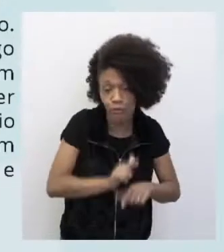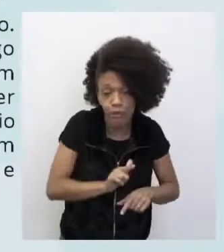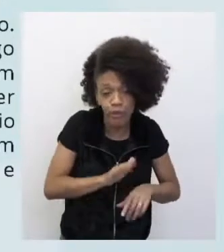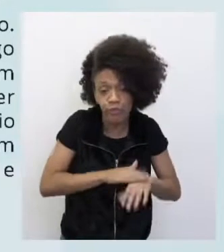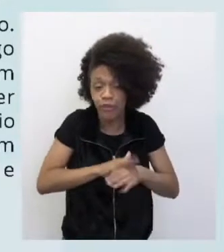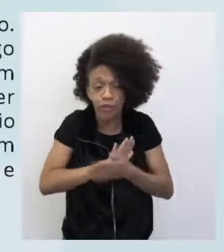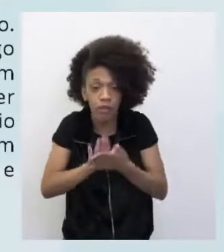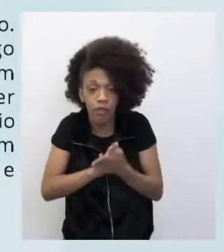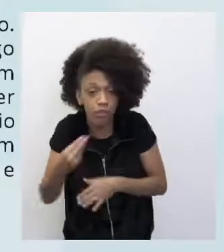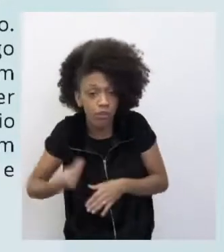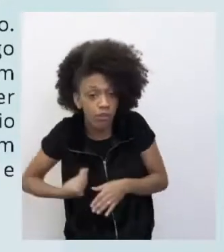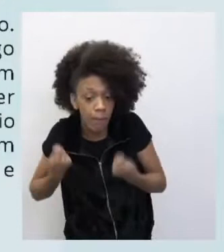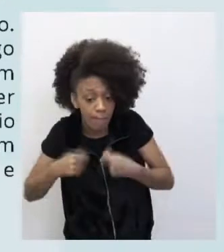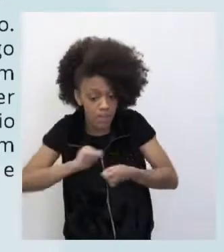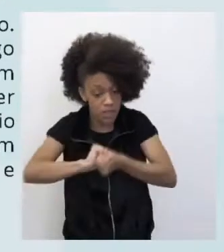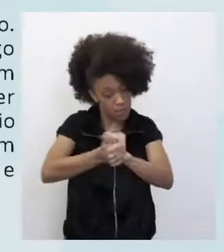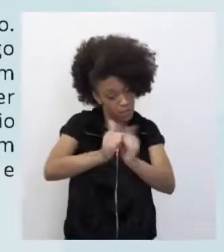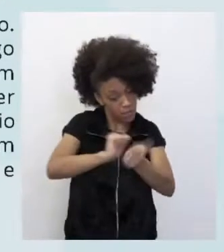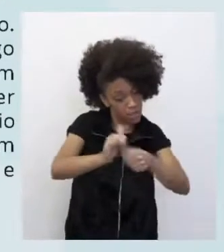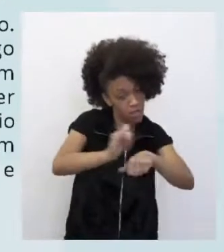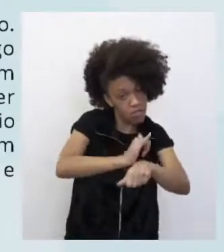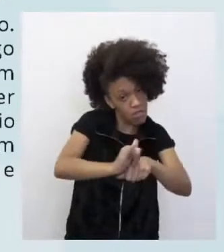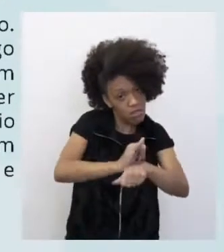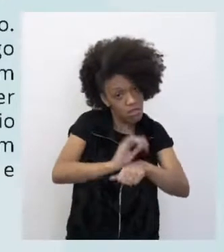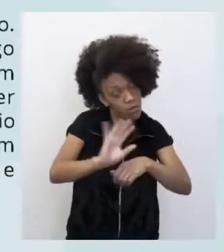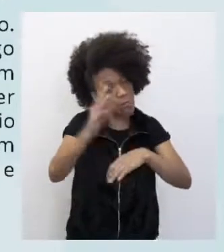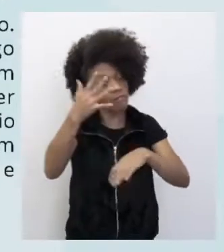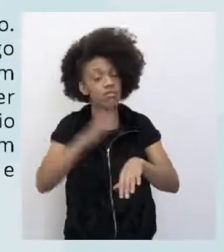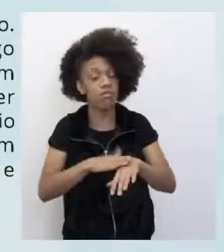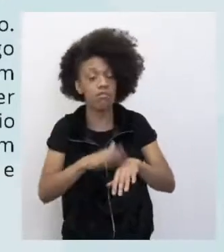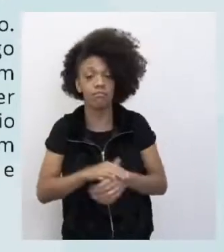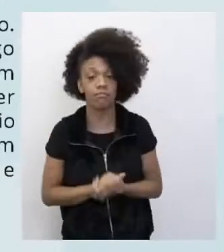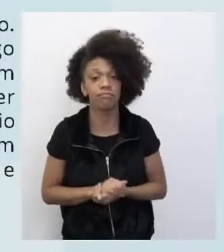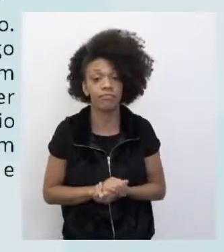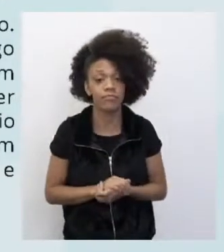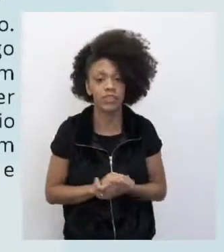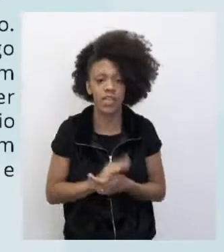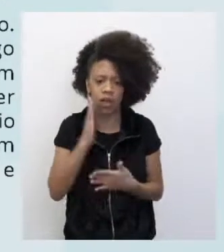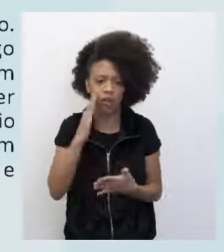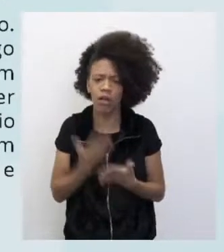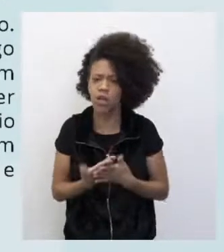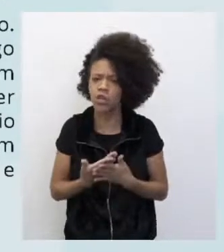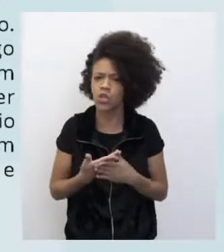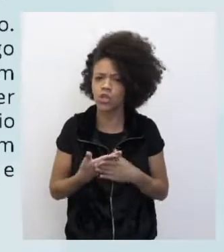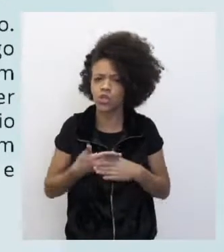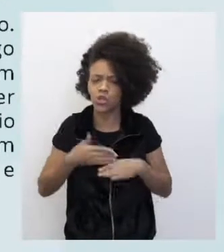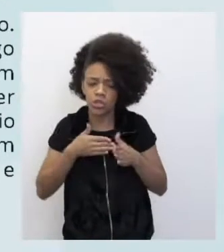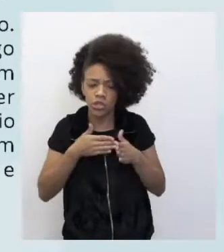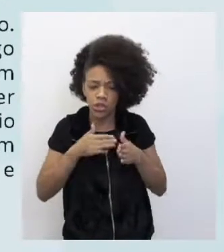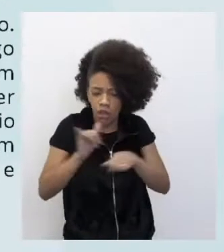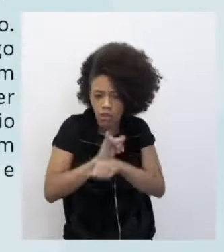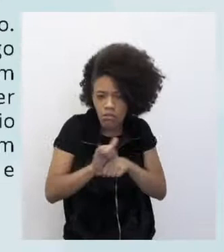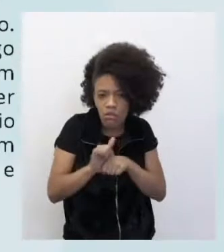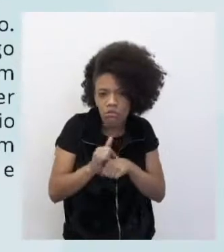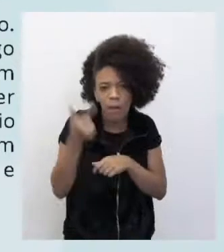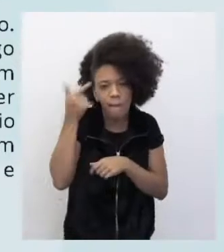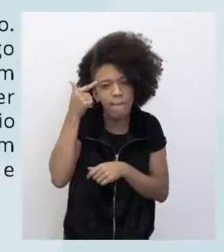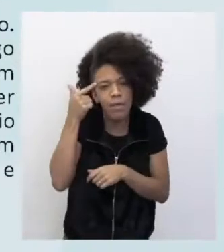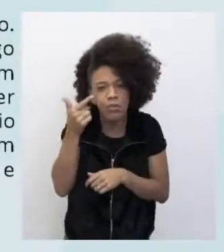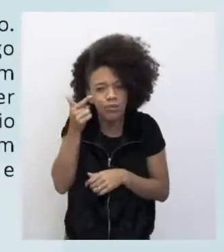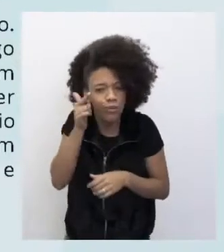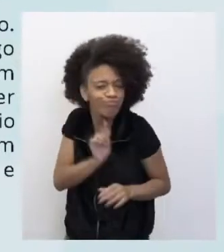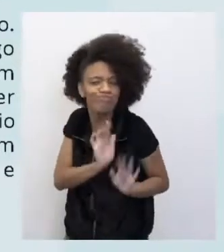e precisam buscar meios para realizá-los. Creio que o caminho seja não pensar no que eu não consigo, e